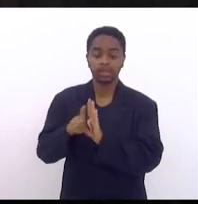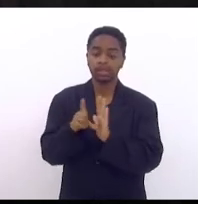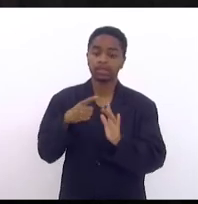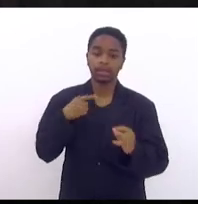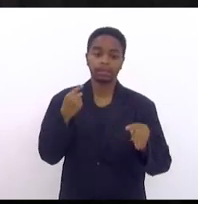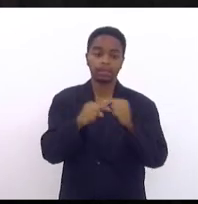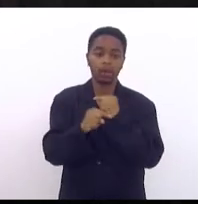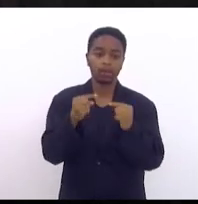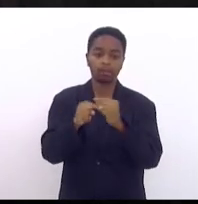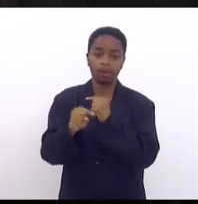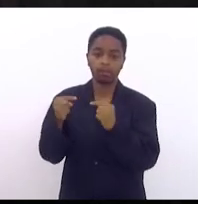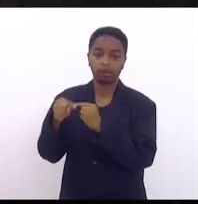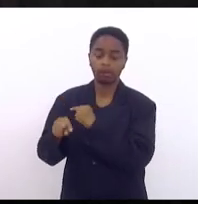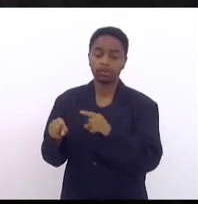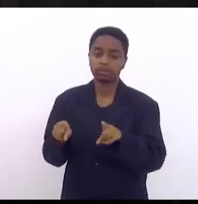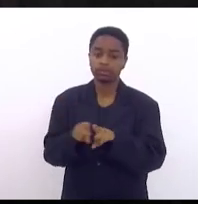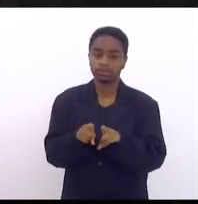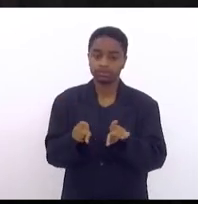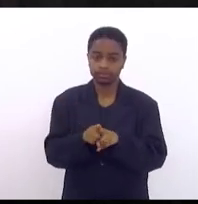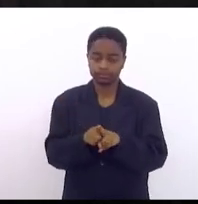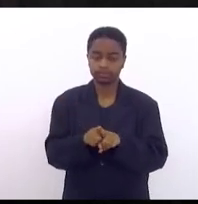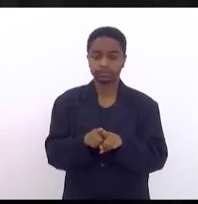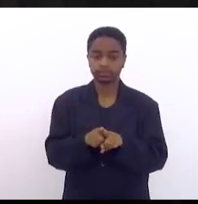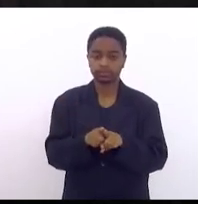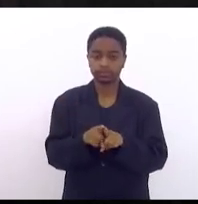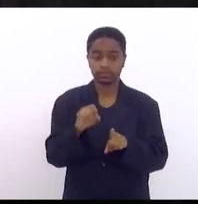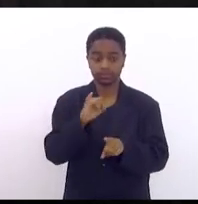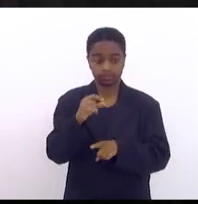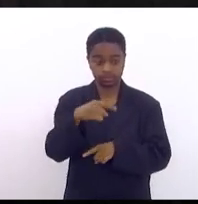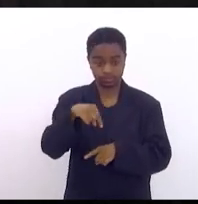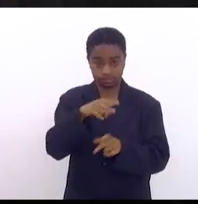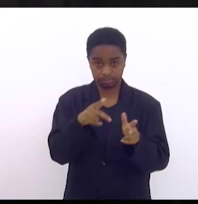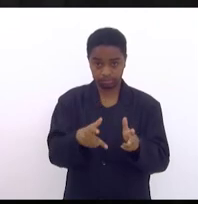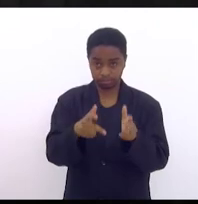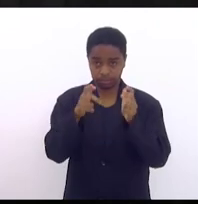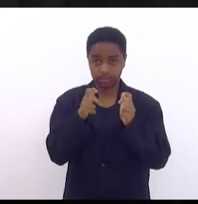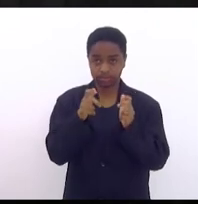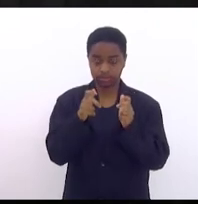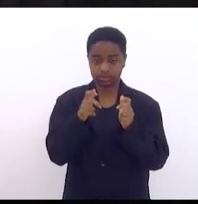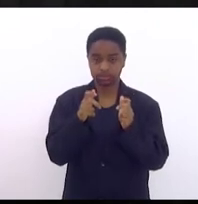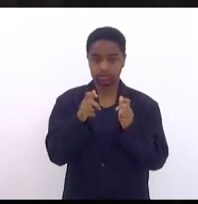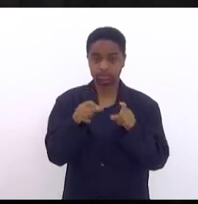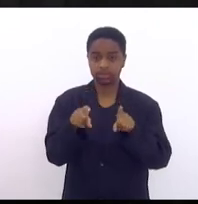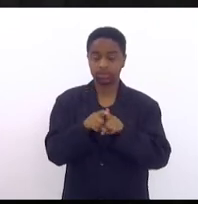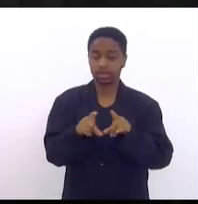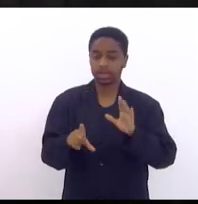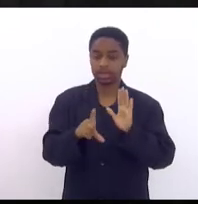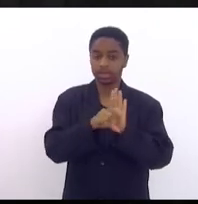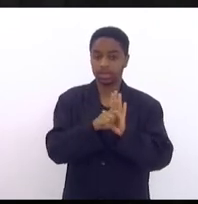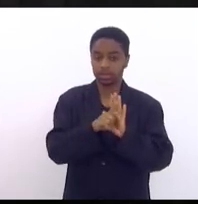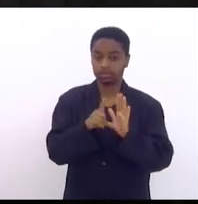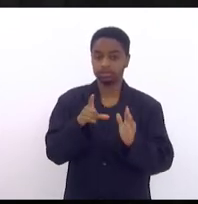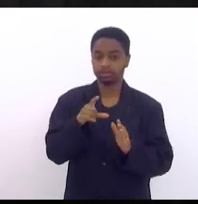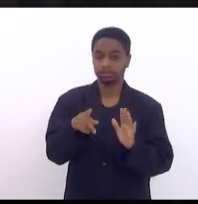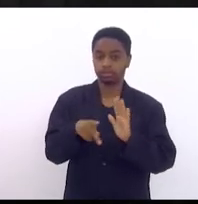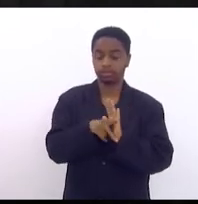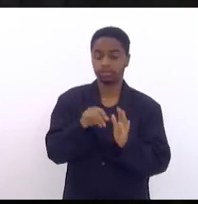contradições. E até mesmo, se a senhora reparar, a lei do ICMS,